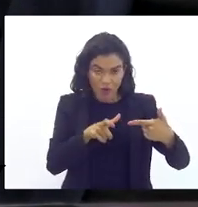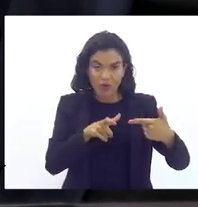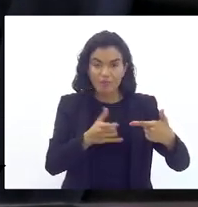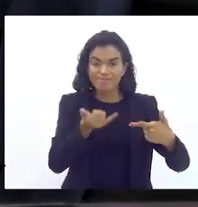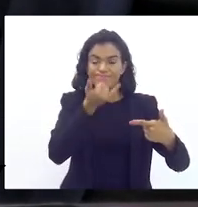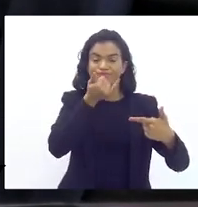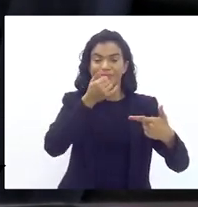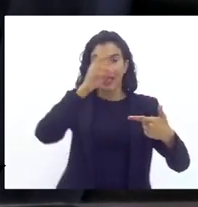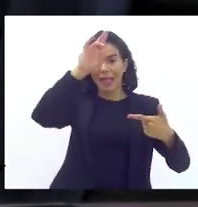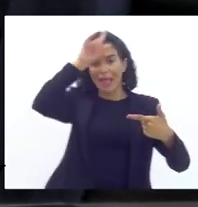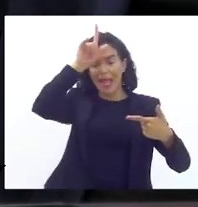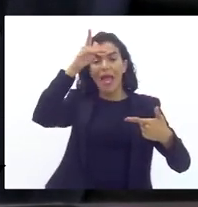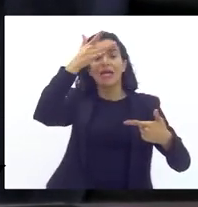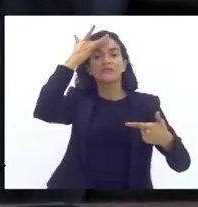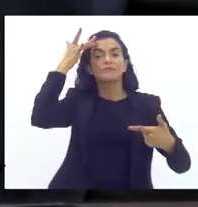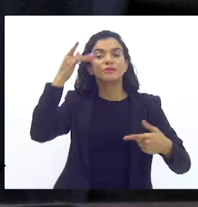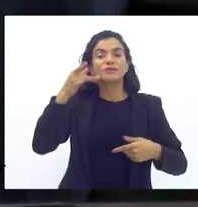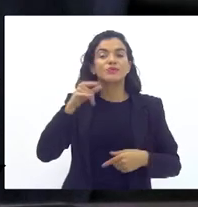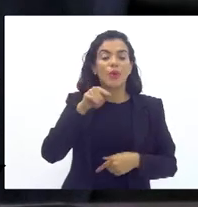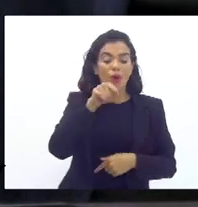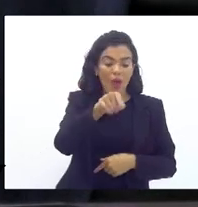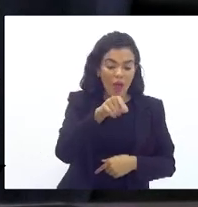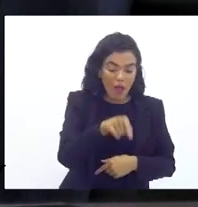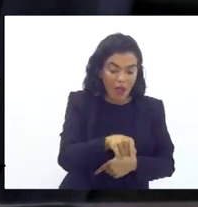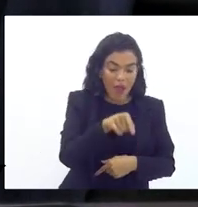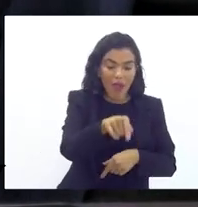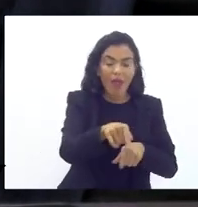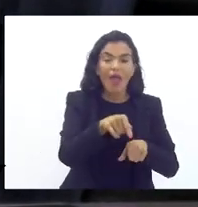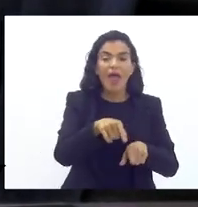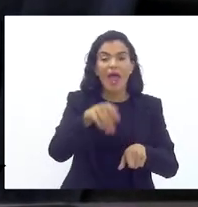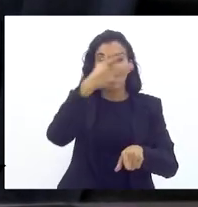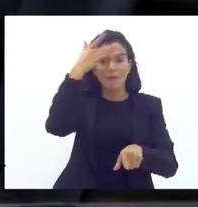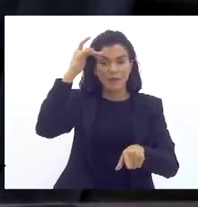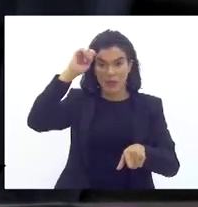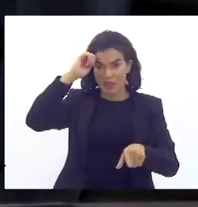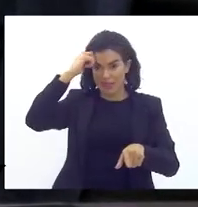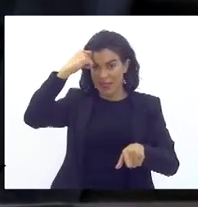as pessoas apontadas eram negras